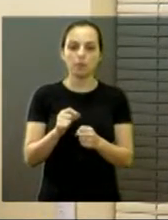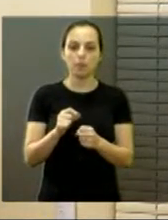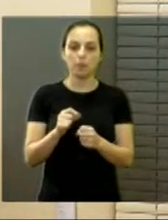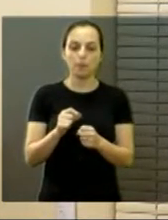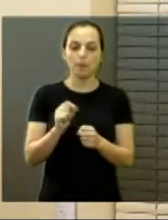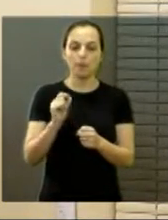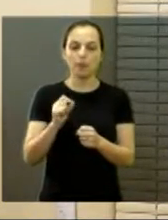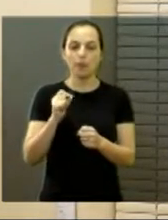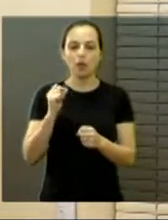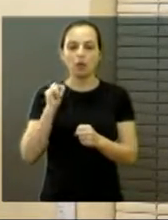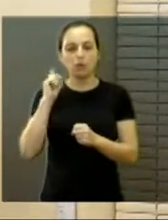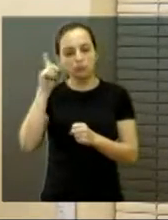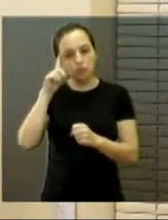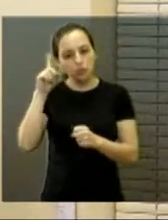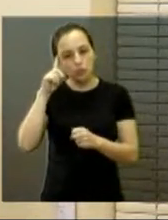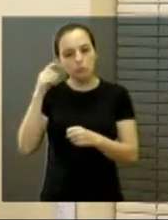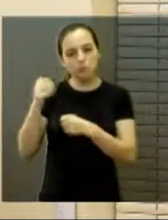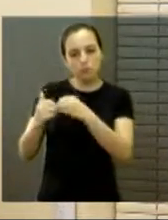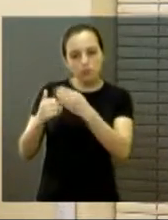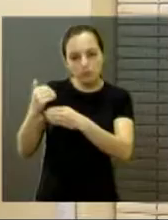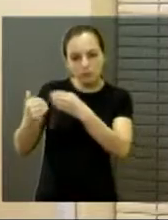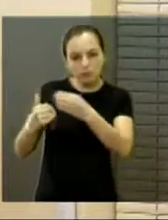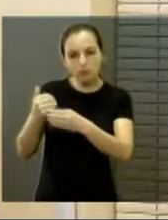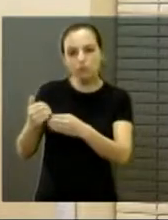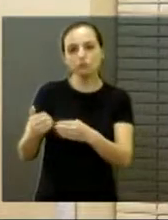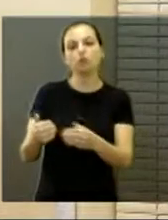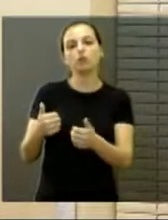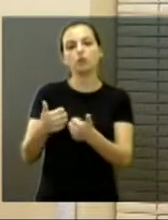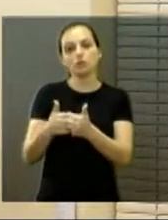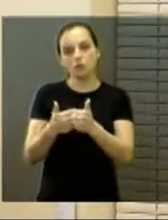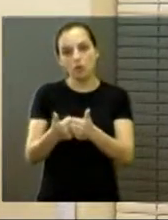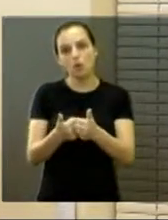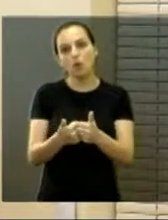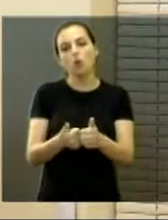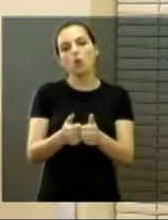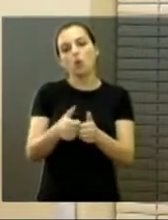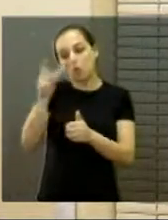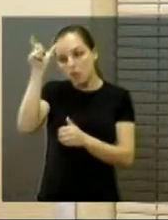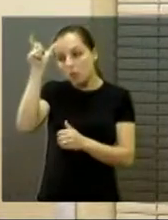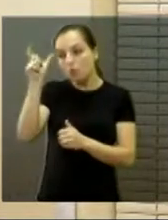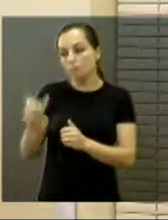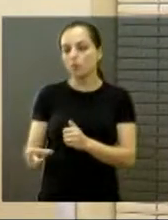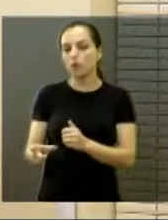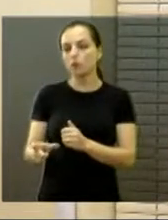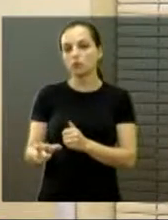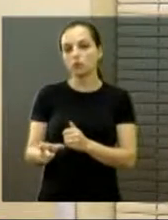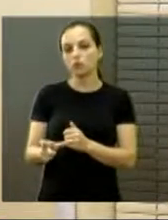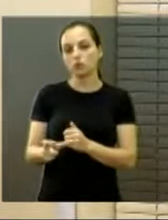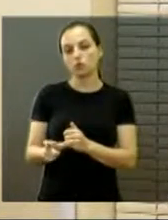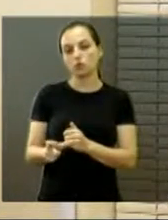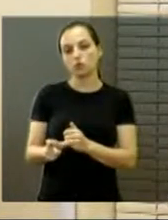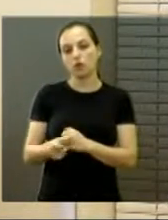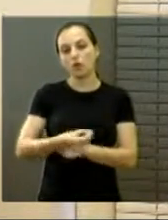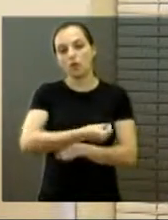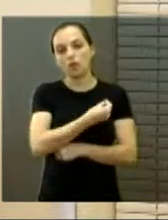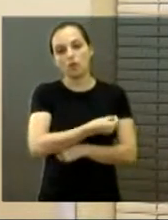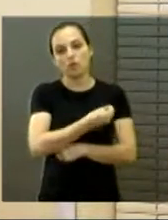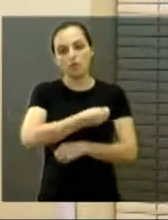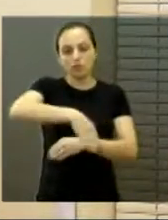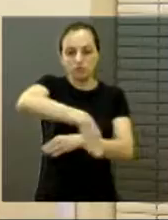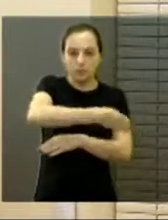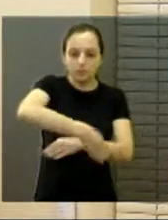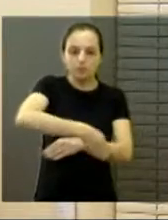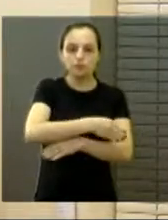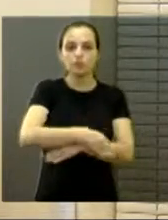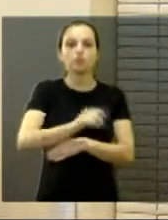por vários dias, insultadas, abordadas e molestadas por um sujeito que, pelo jeito, vivia na rua.